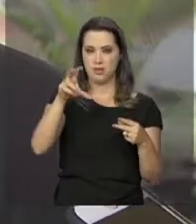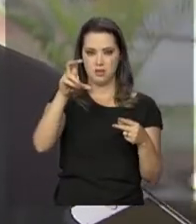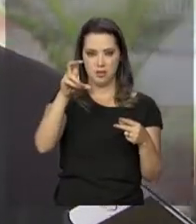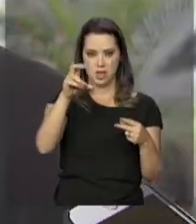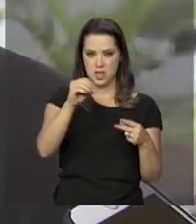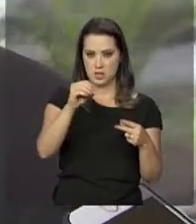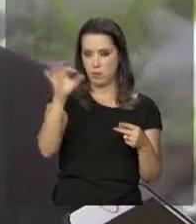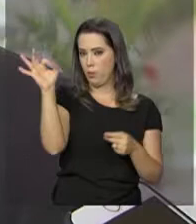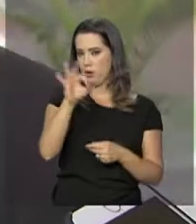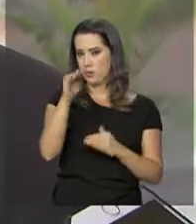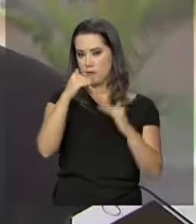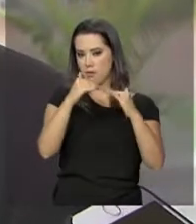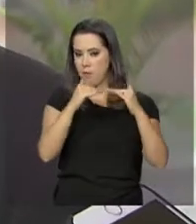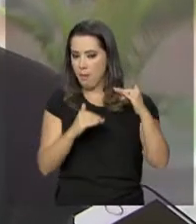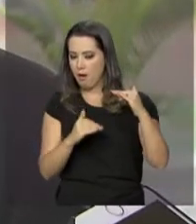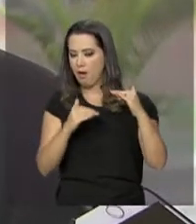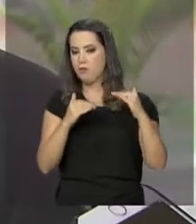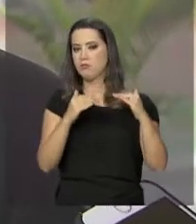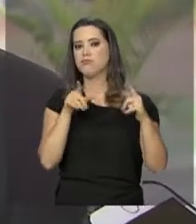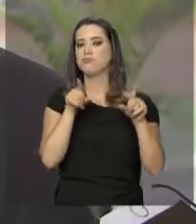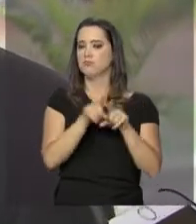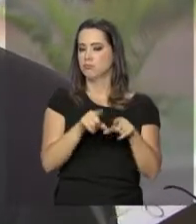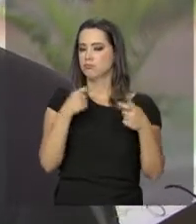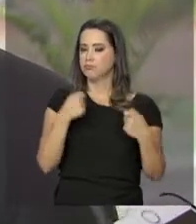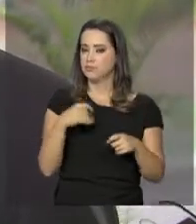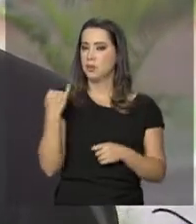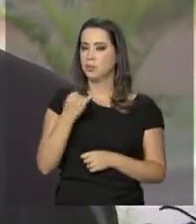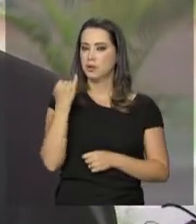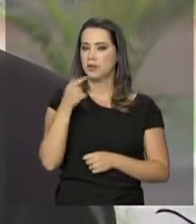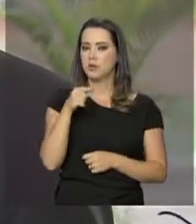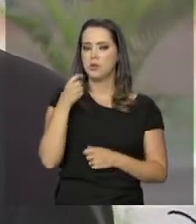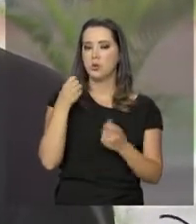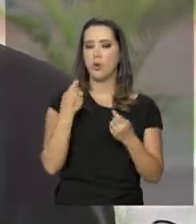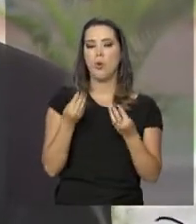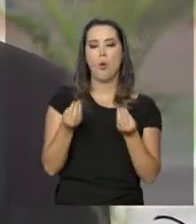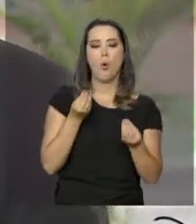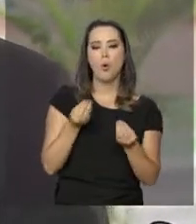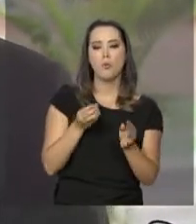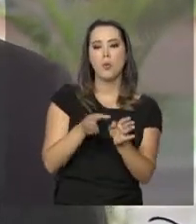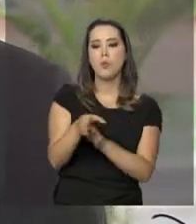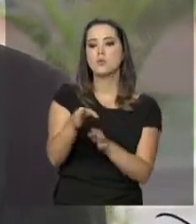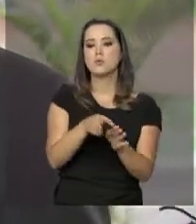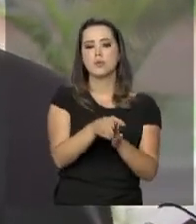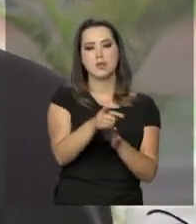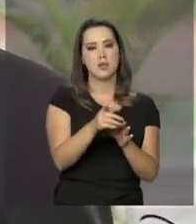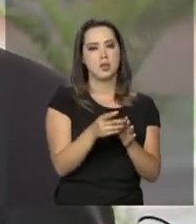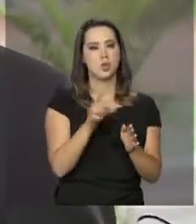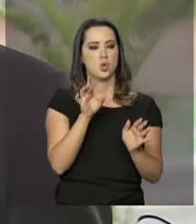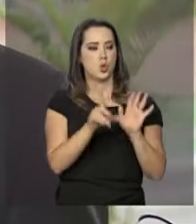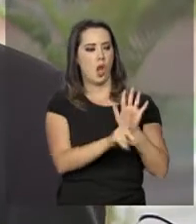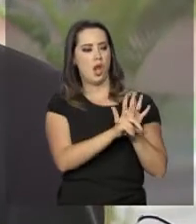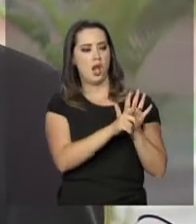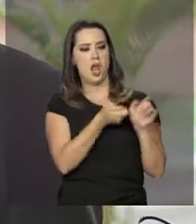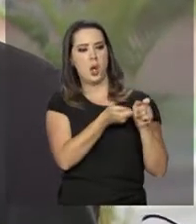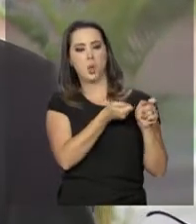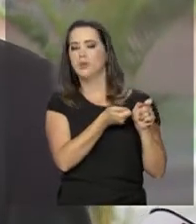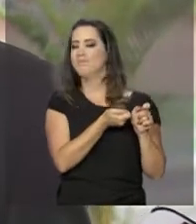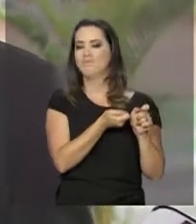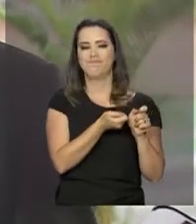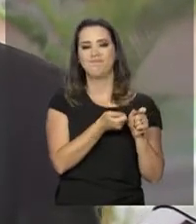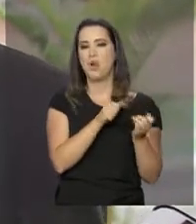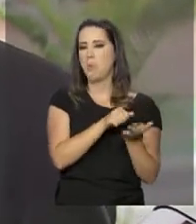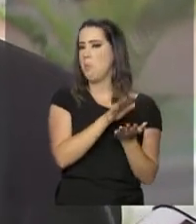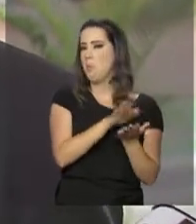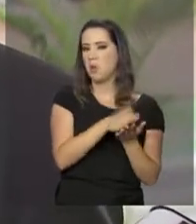mas para que isso ocorra é fundamental que a gente possa levar essa consciência porque não adianta leis mais rígidas não adianta multas